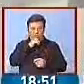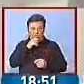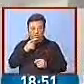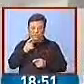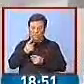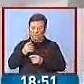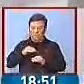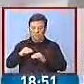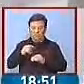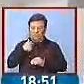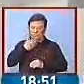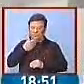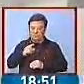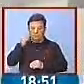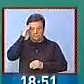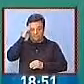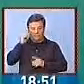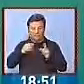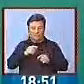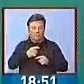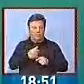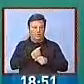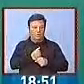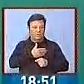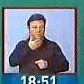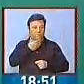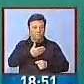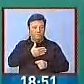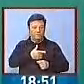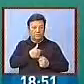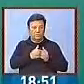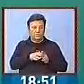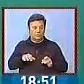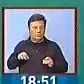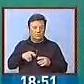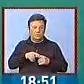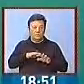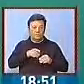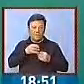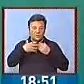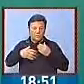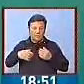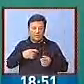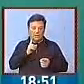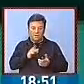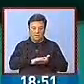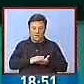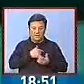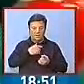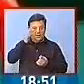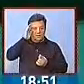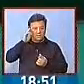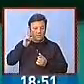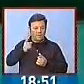jogadores inexperientes, amadores, como os jogadores profissionais, com aquelas jogadas mais complicadas. Basicamente é prever o